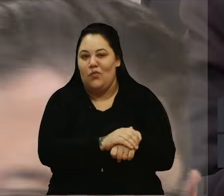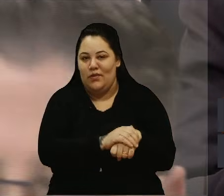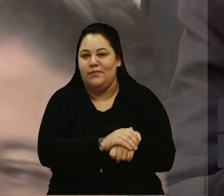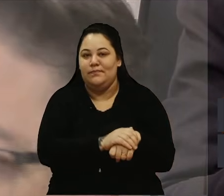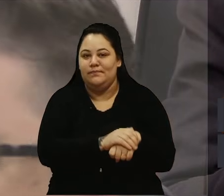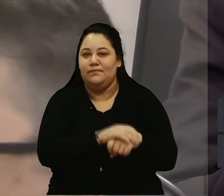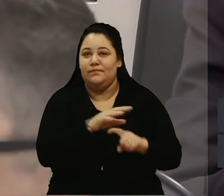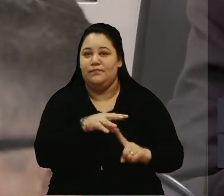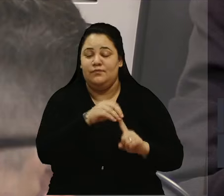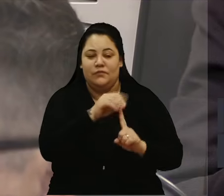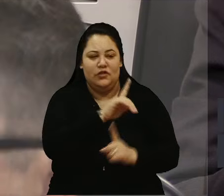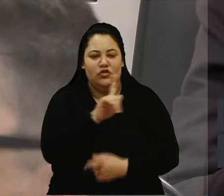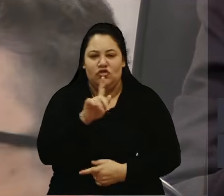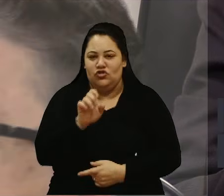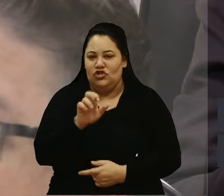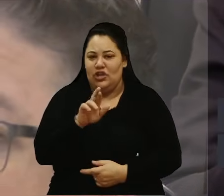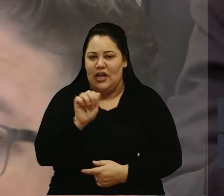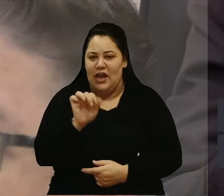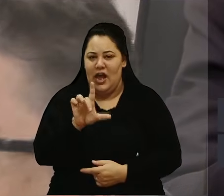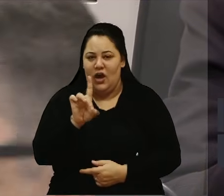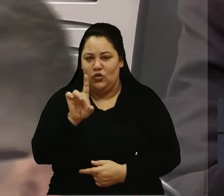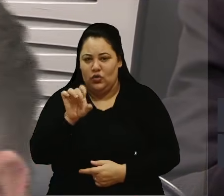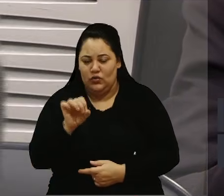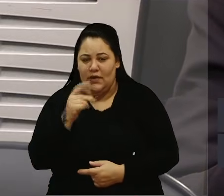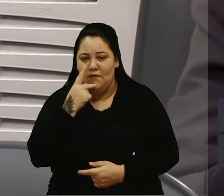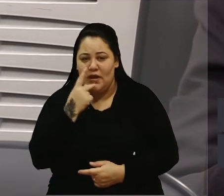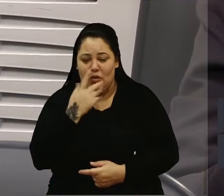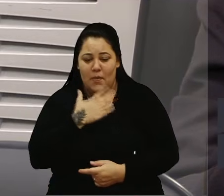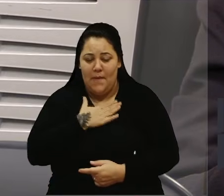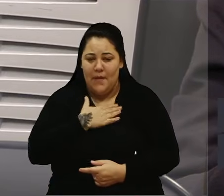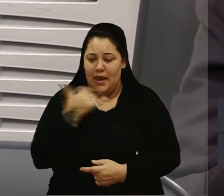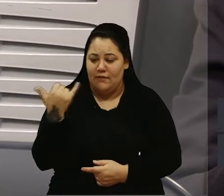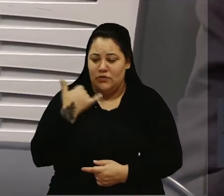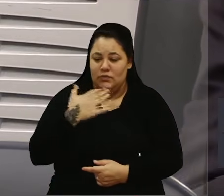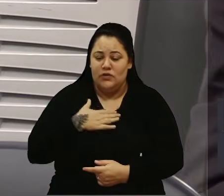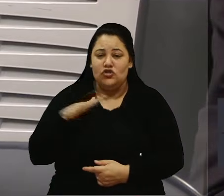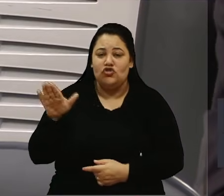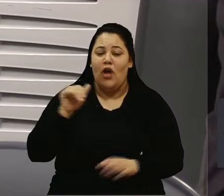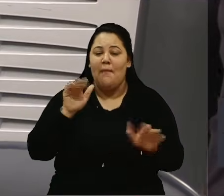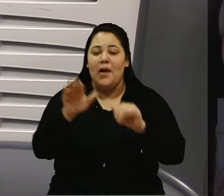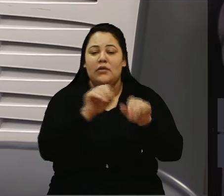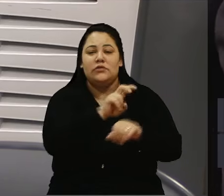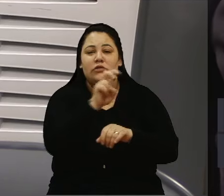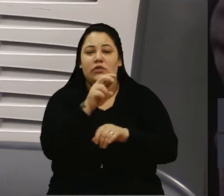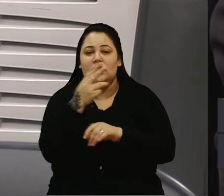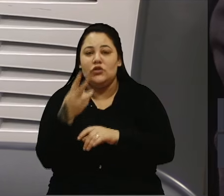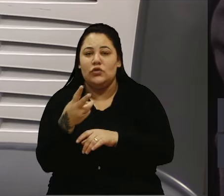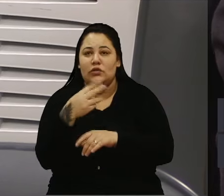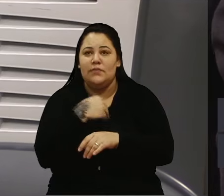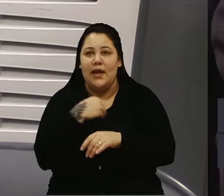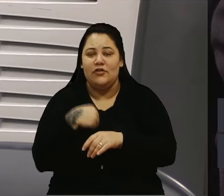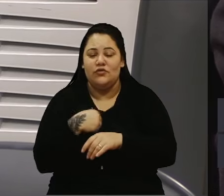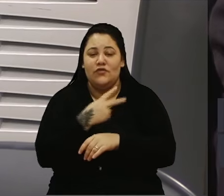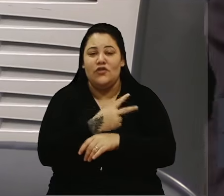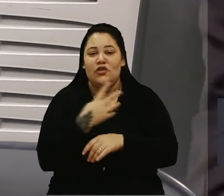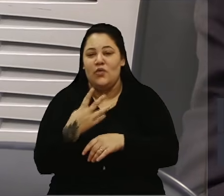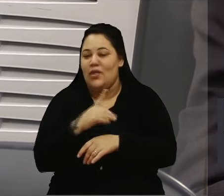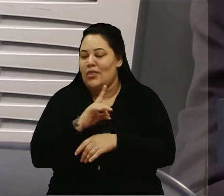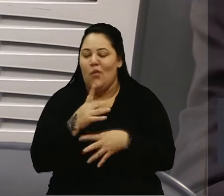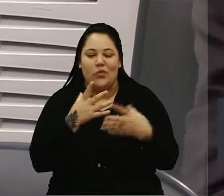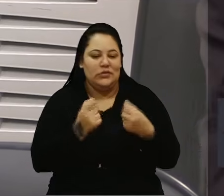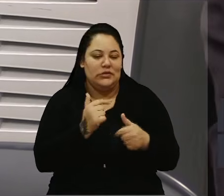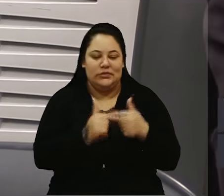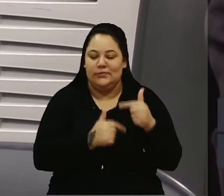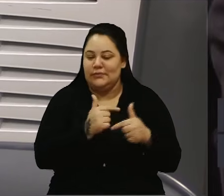o Geraldo está me comentando, o secretário, que foram chamados 52 médicos e, infelizmente, 24 não aceitaram trabalhar.